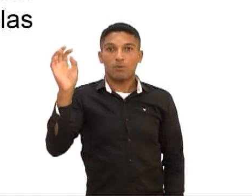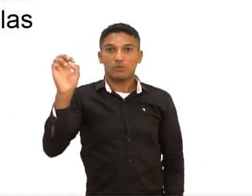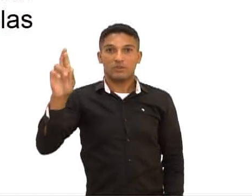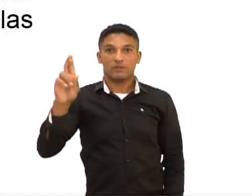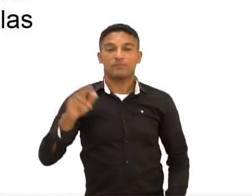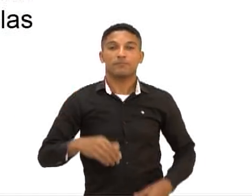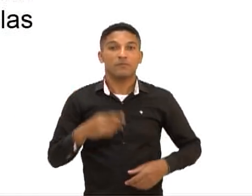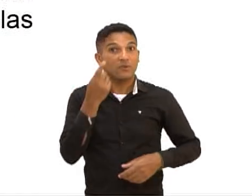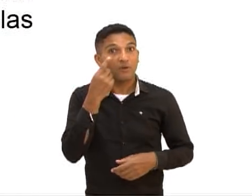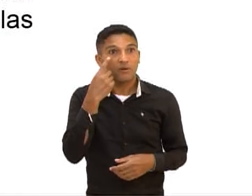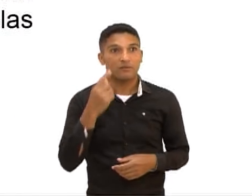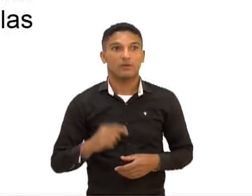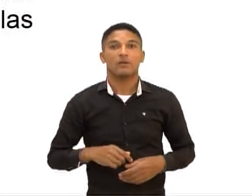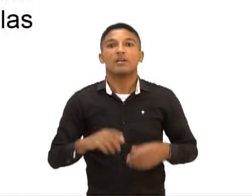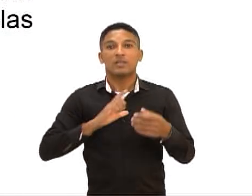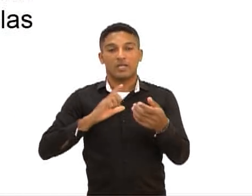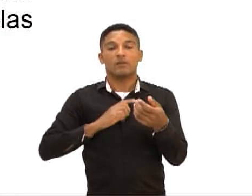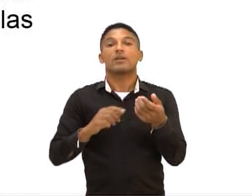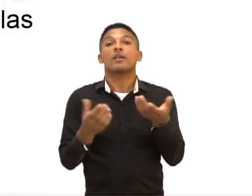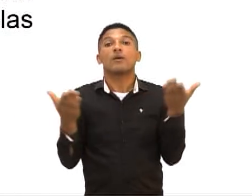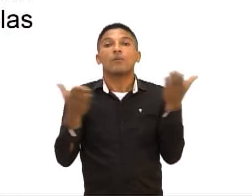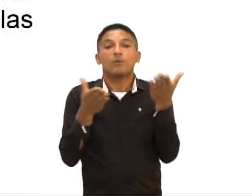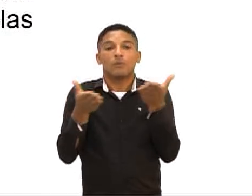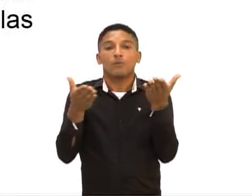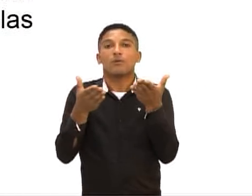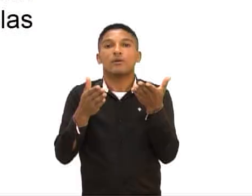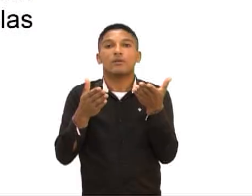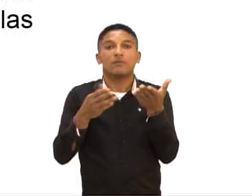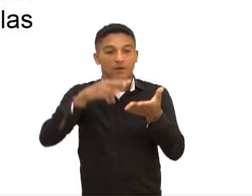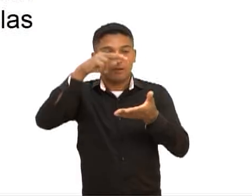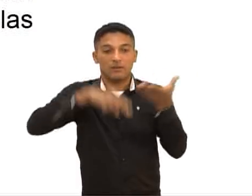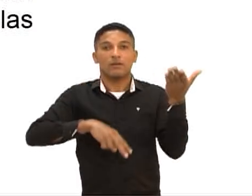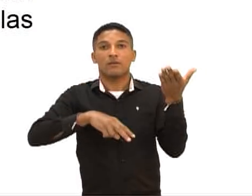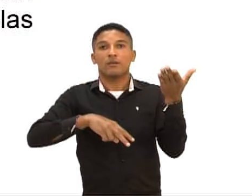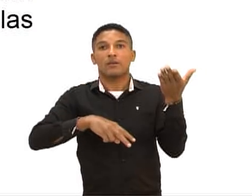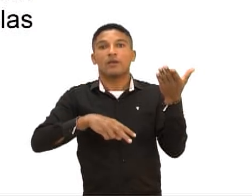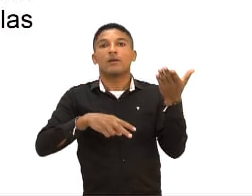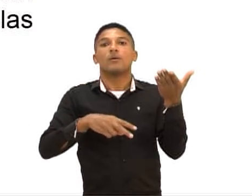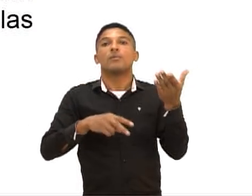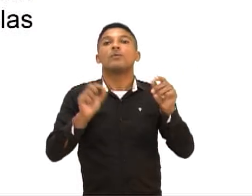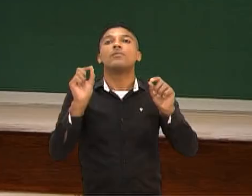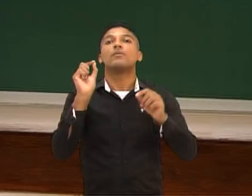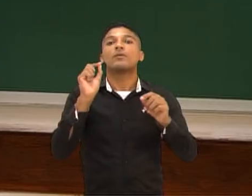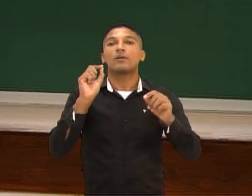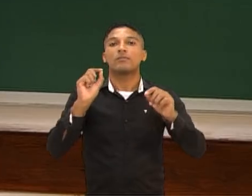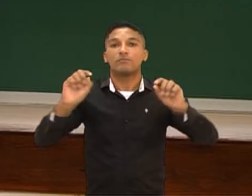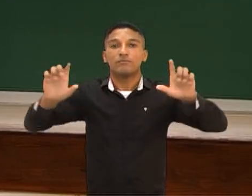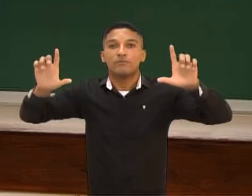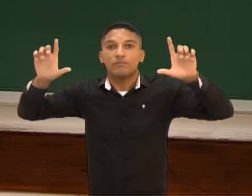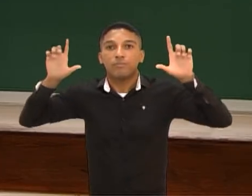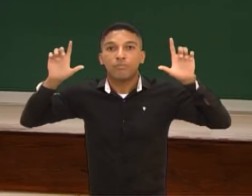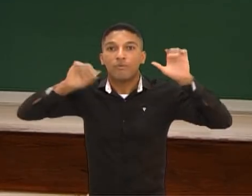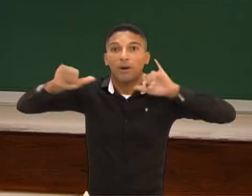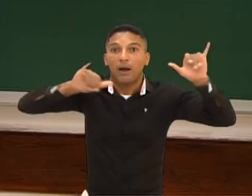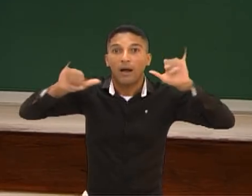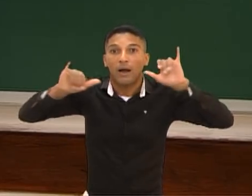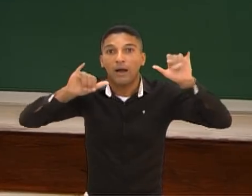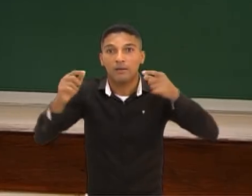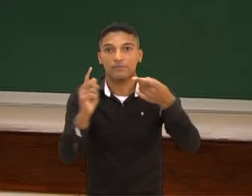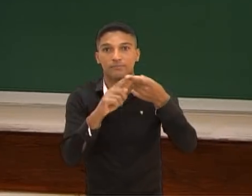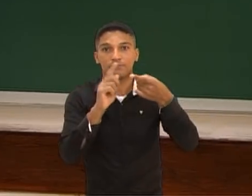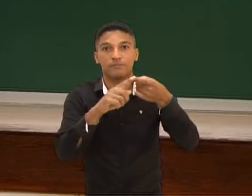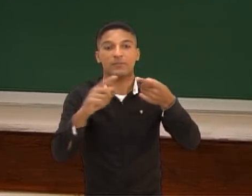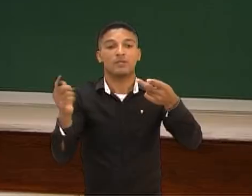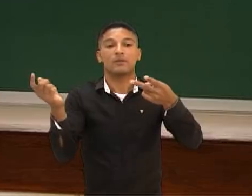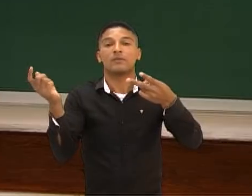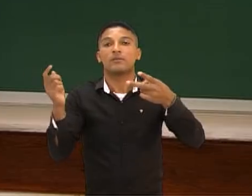gente vai fazer a leitura do gênero pôster de campanha publicitária. Vamos analisar os usos dos verbos no modo imperativo. O